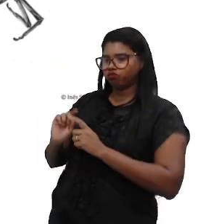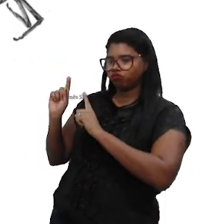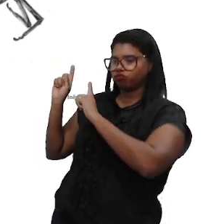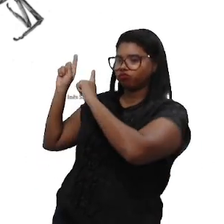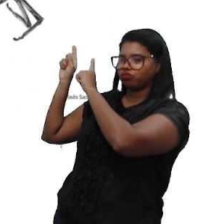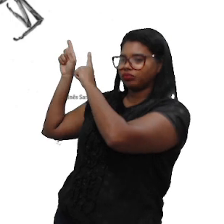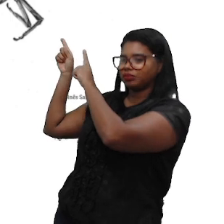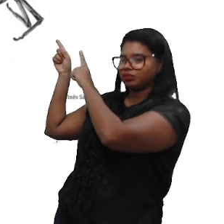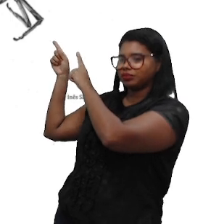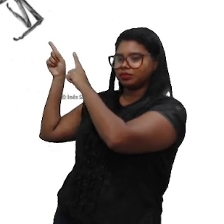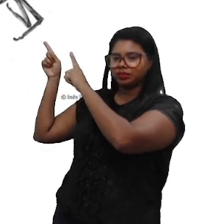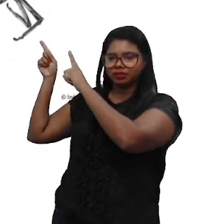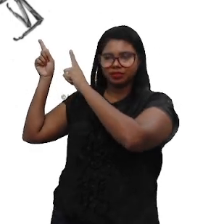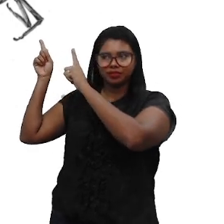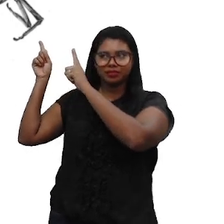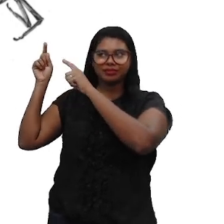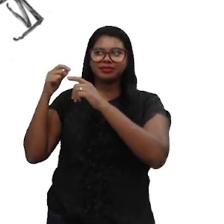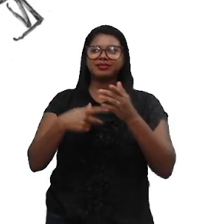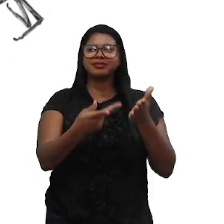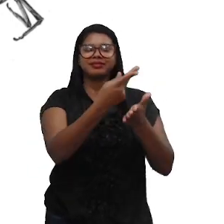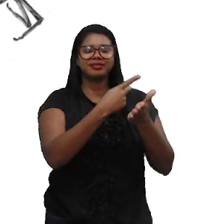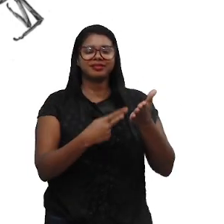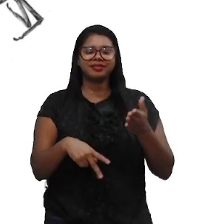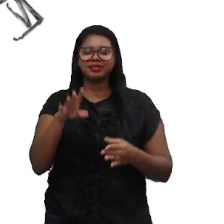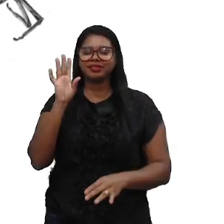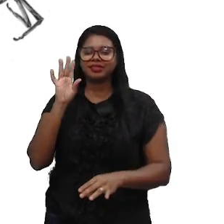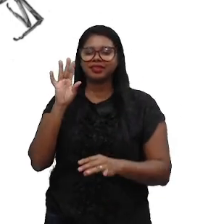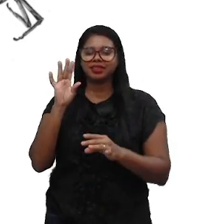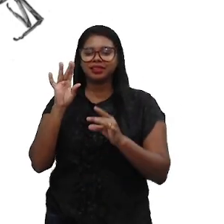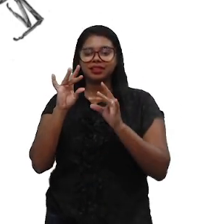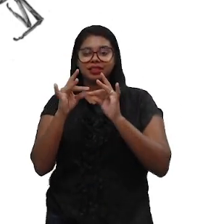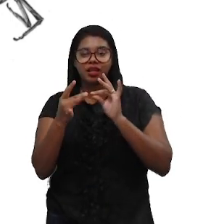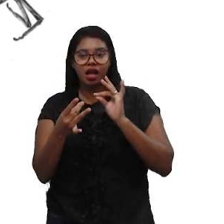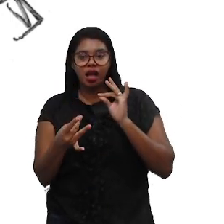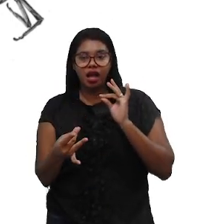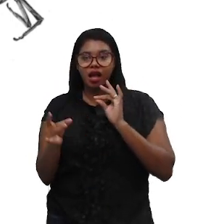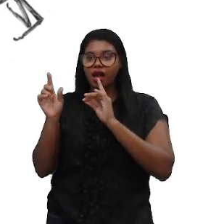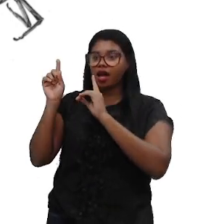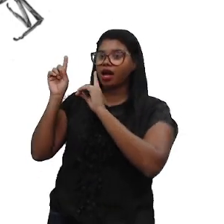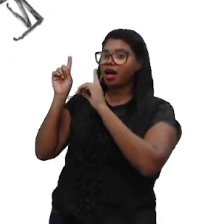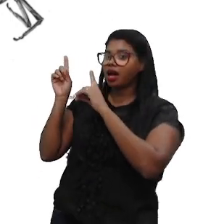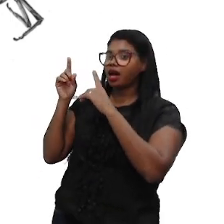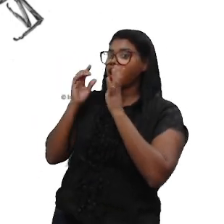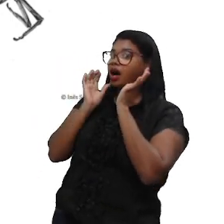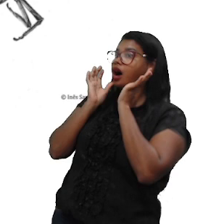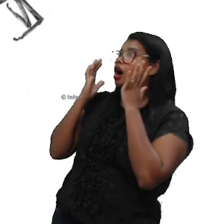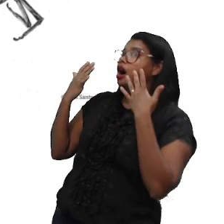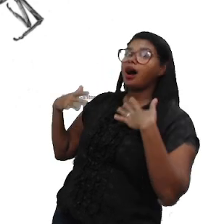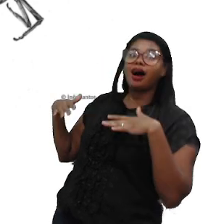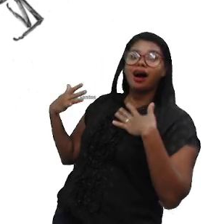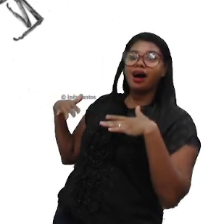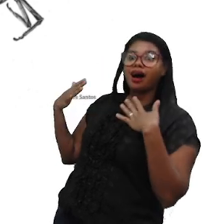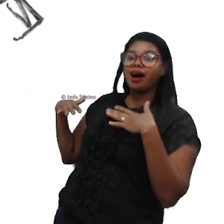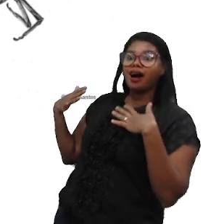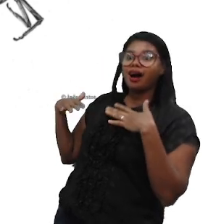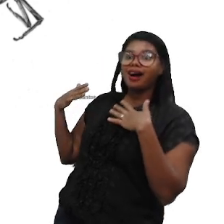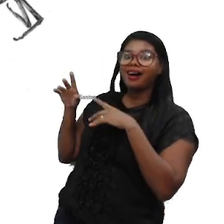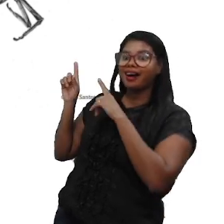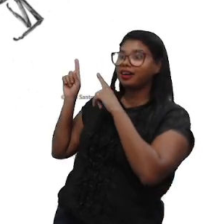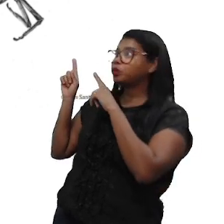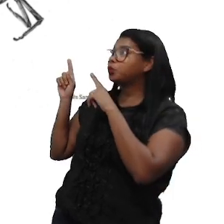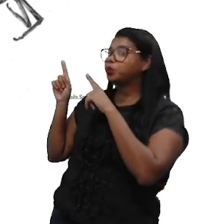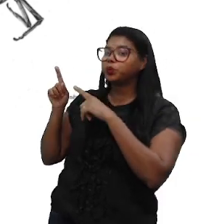é ser um desenho super realista, porque a ideia é que a gente compreenda realmente como é que é aquele elemento da